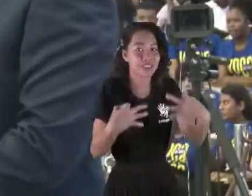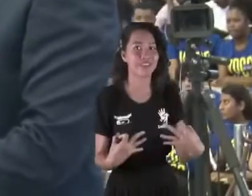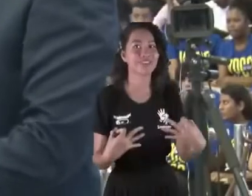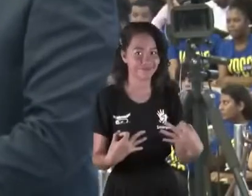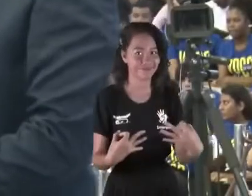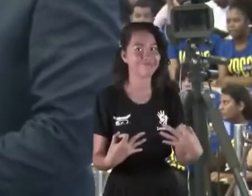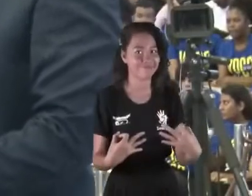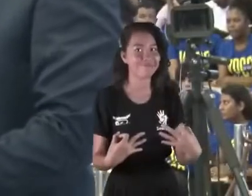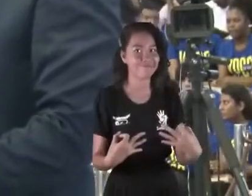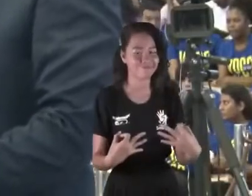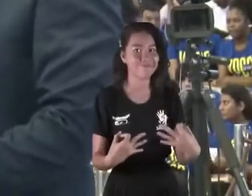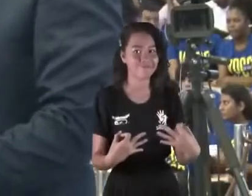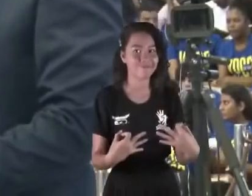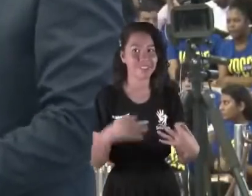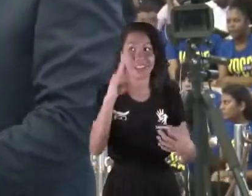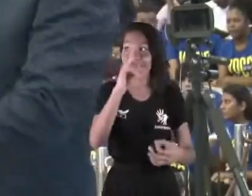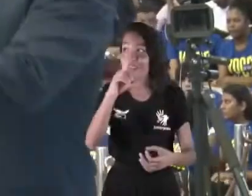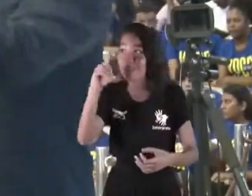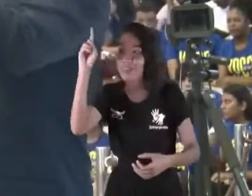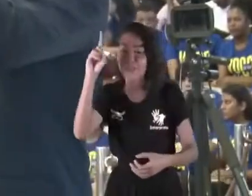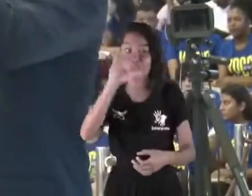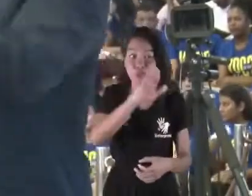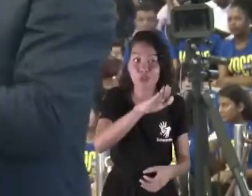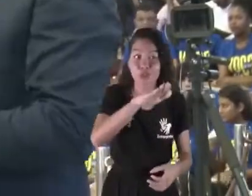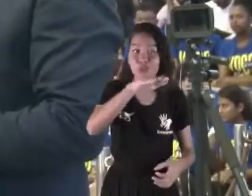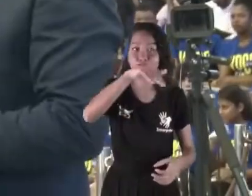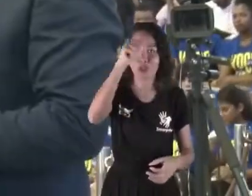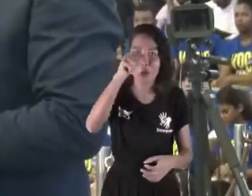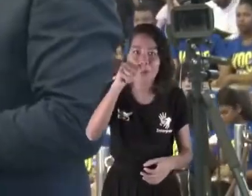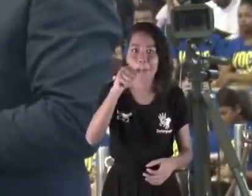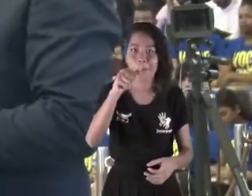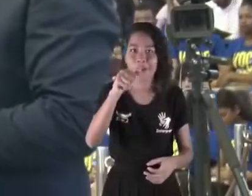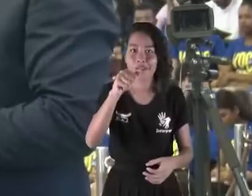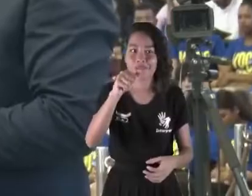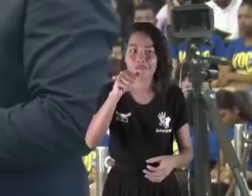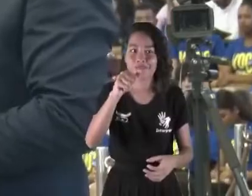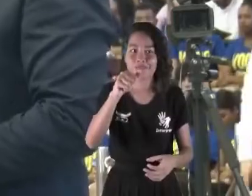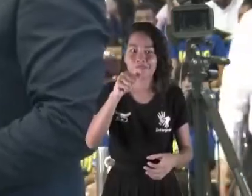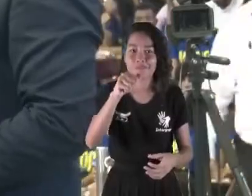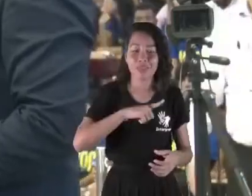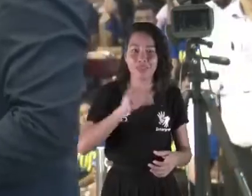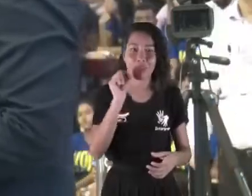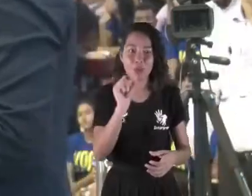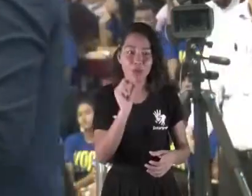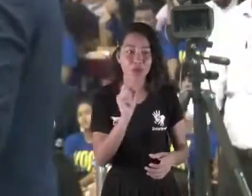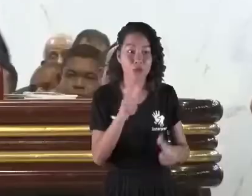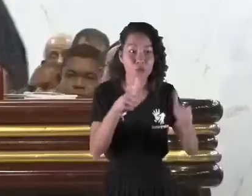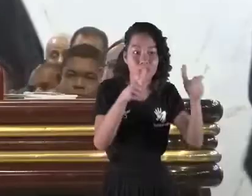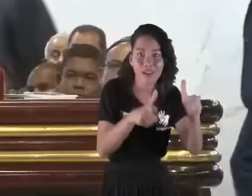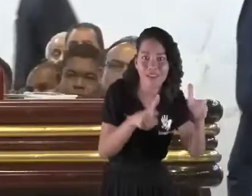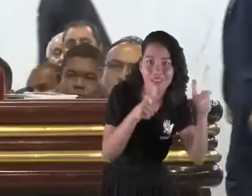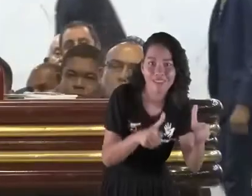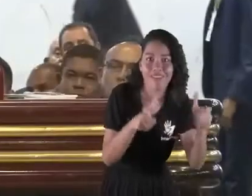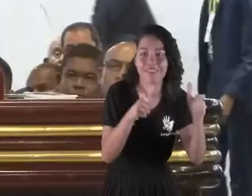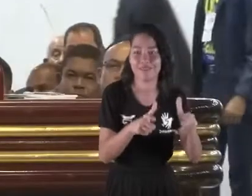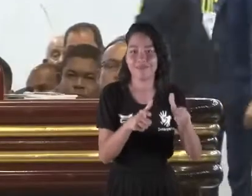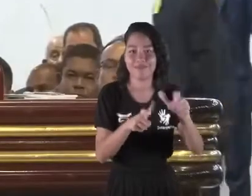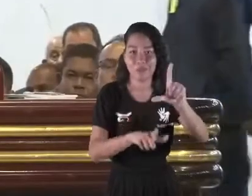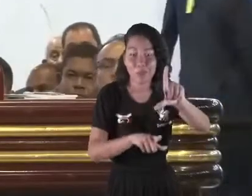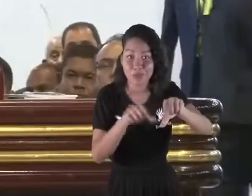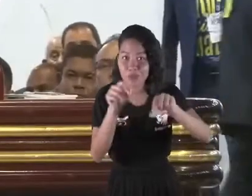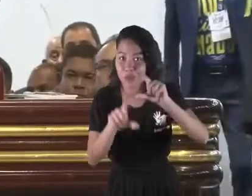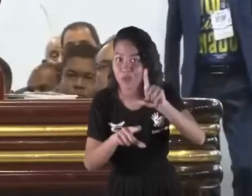Toda chamada tem um onde. E alguém pergunta nesta